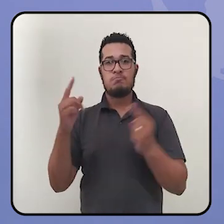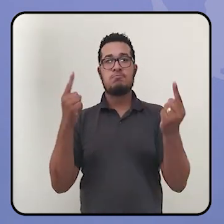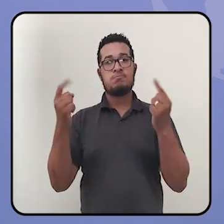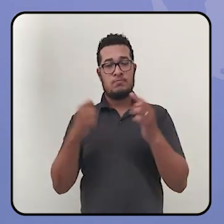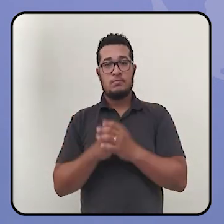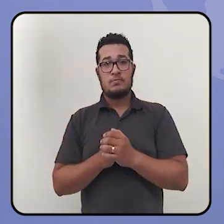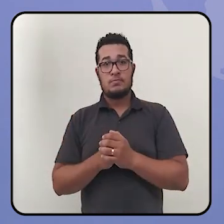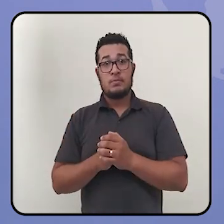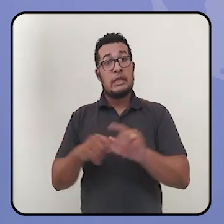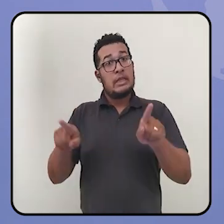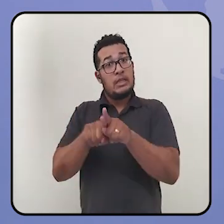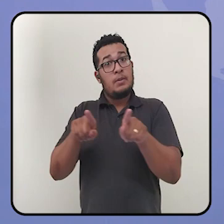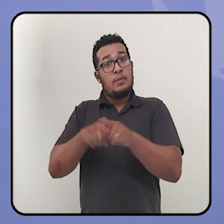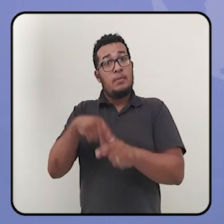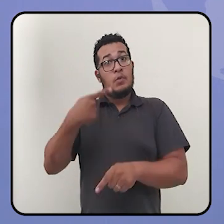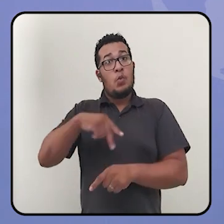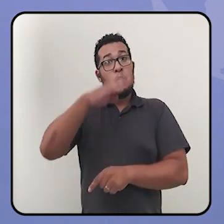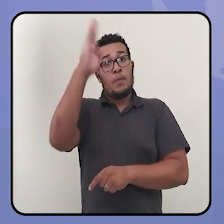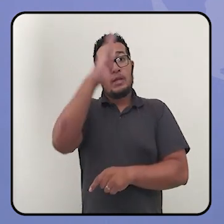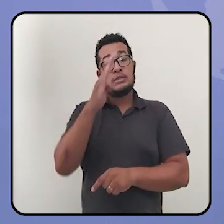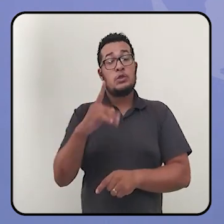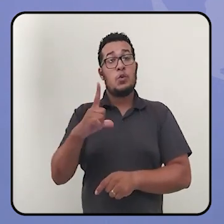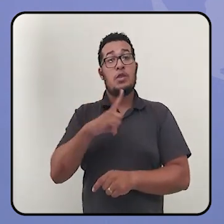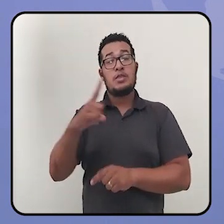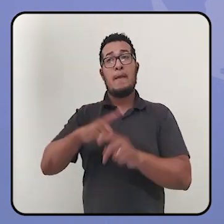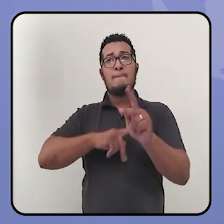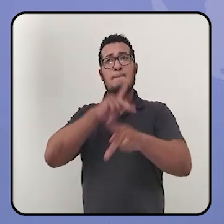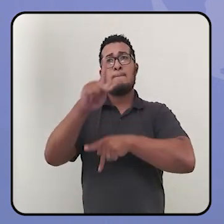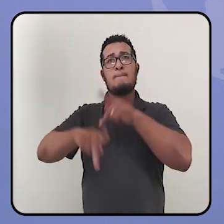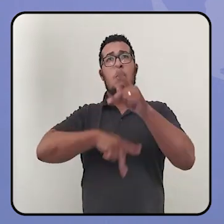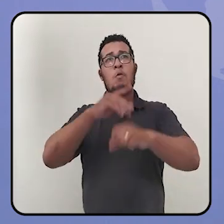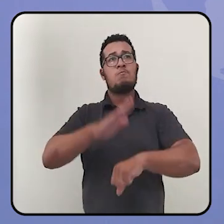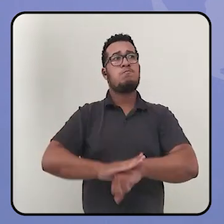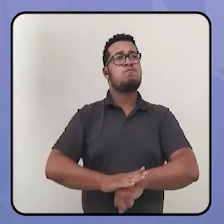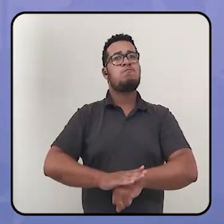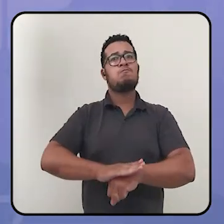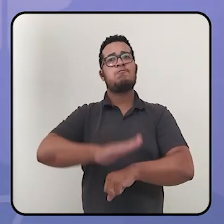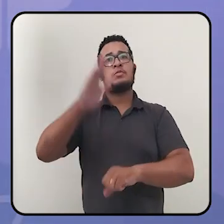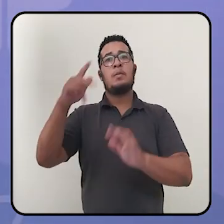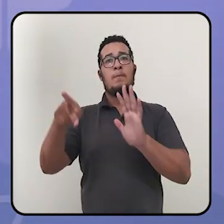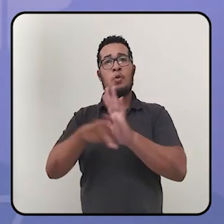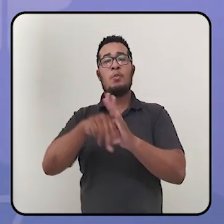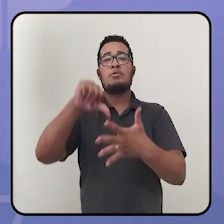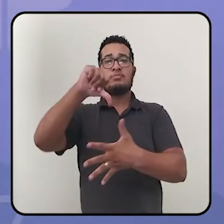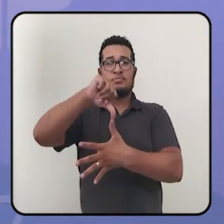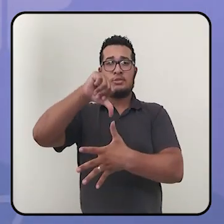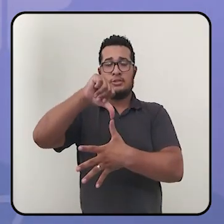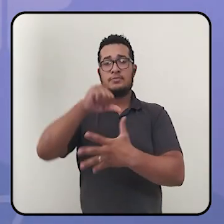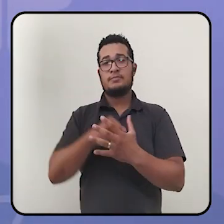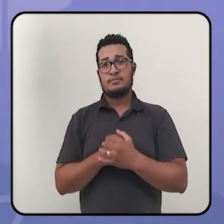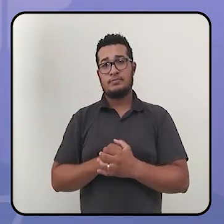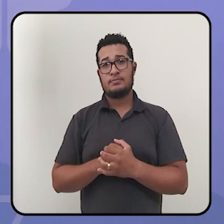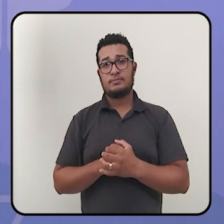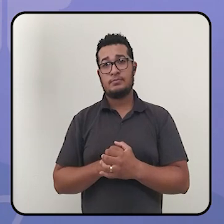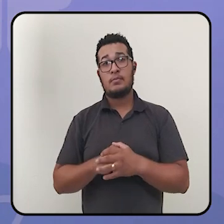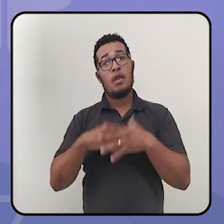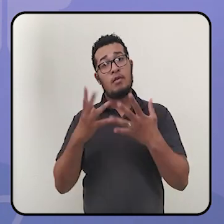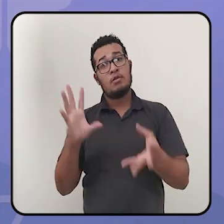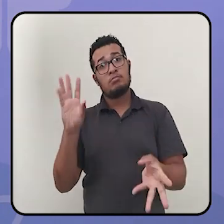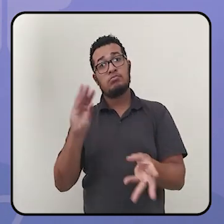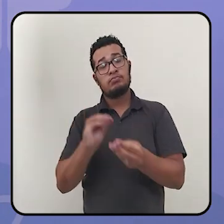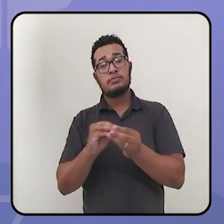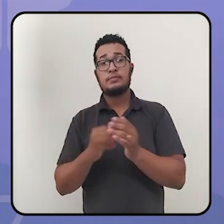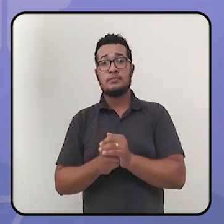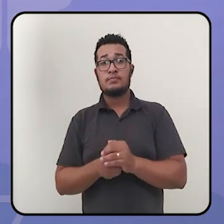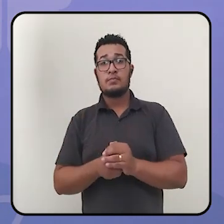povos que habitaram o estado do Espírito Santo na nossa pré-história. Então, como nós vimos as informações sobre os povos